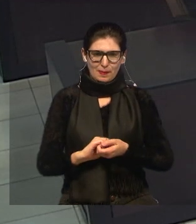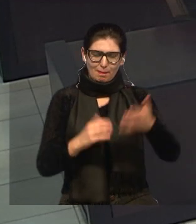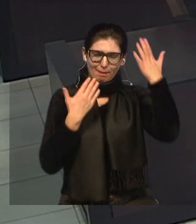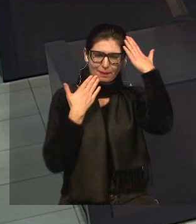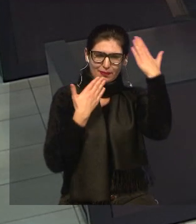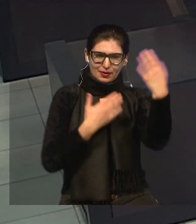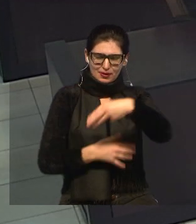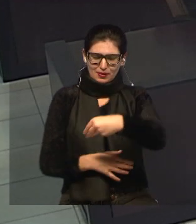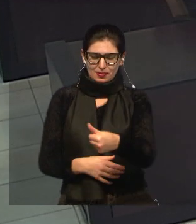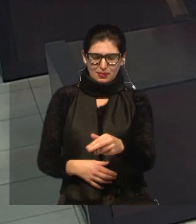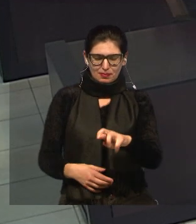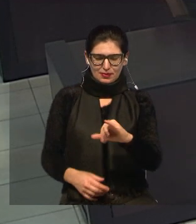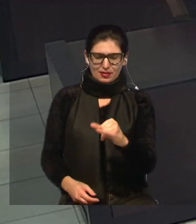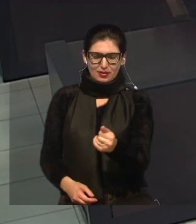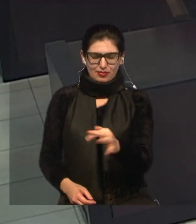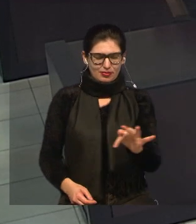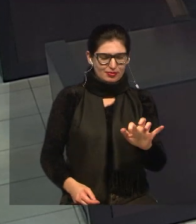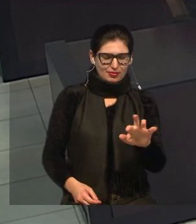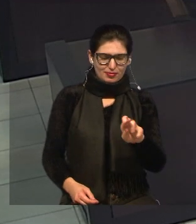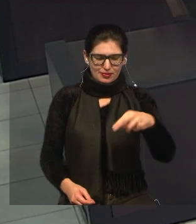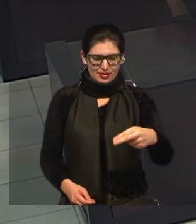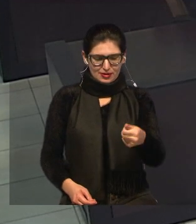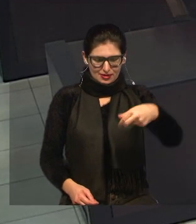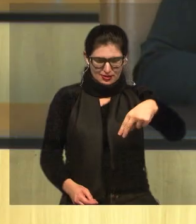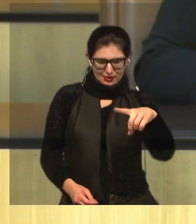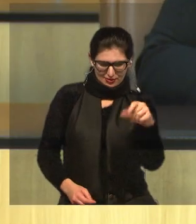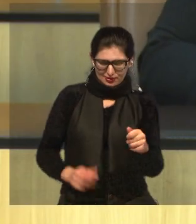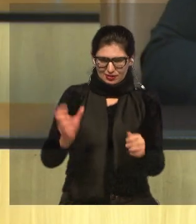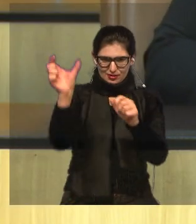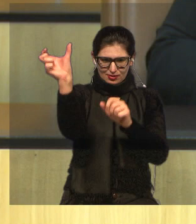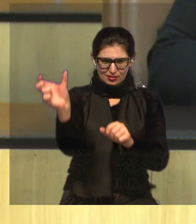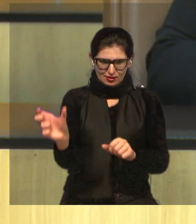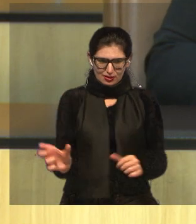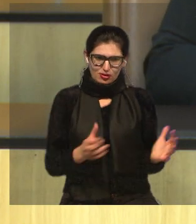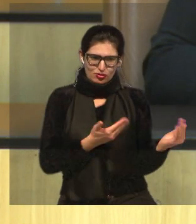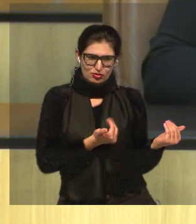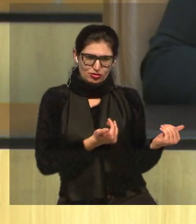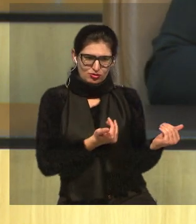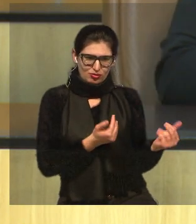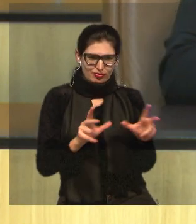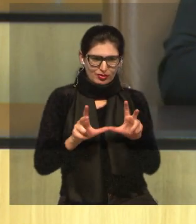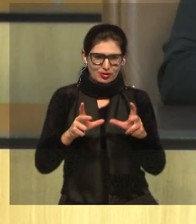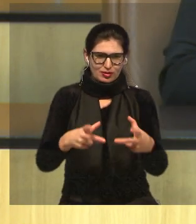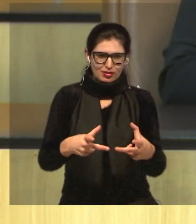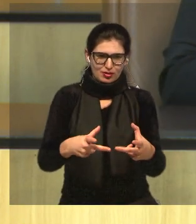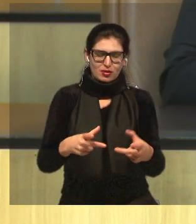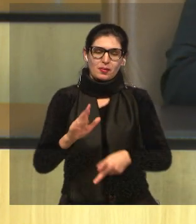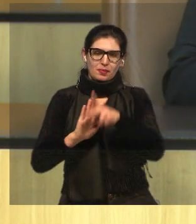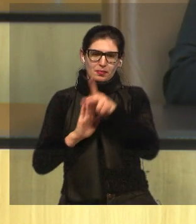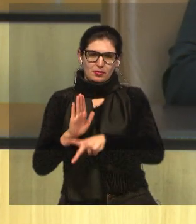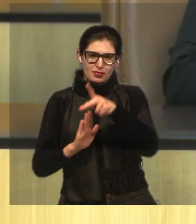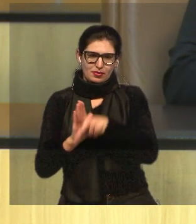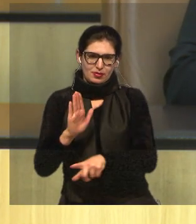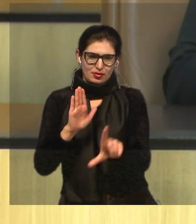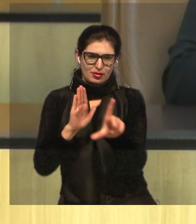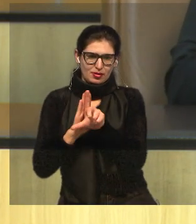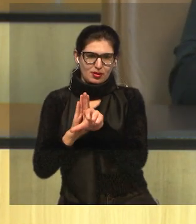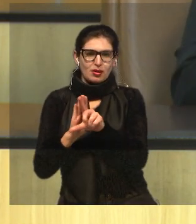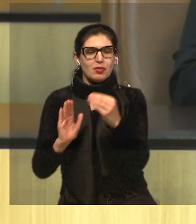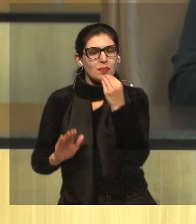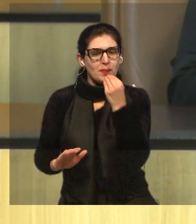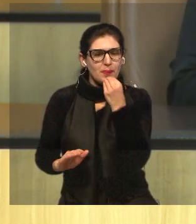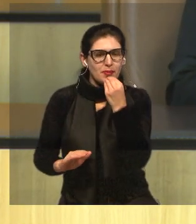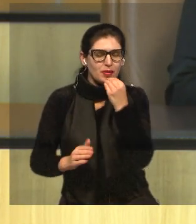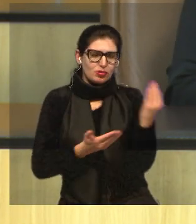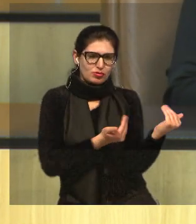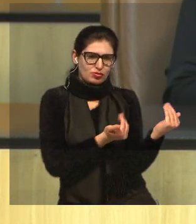Obrigada, Maria Fernanda, que é a jovem da Câmara Jovem, um projeto de lei que dá a oportunidade da juventude acompanhar